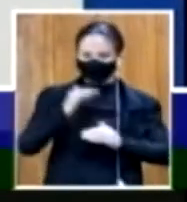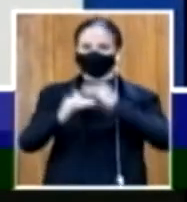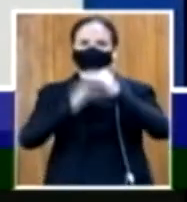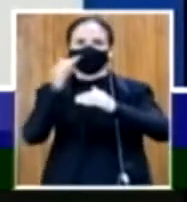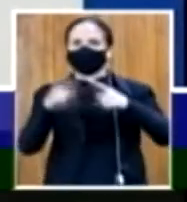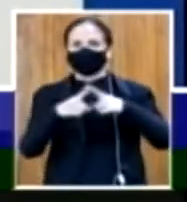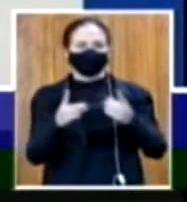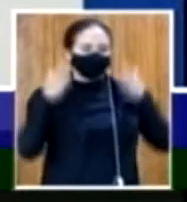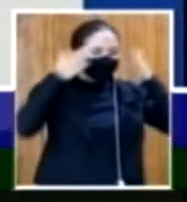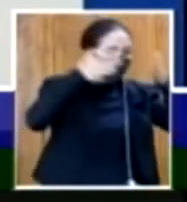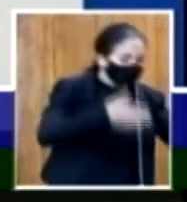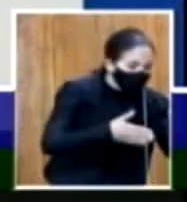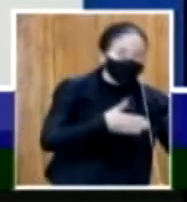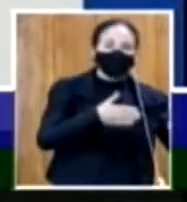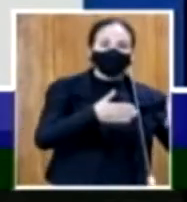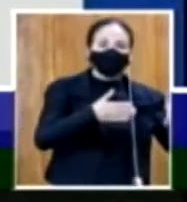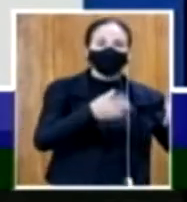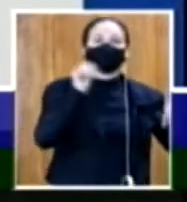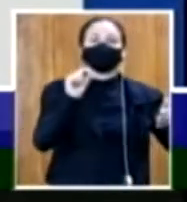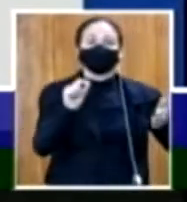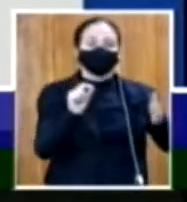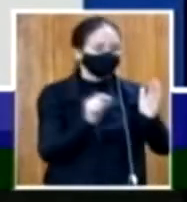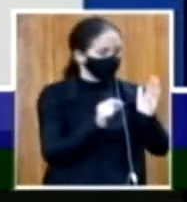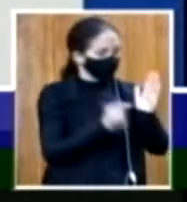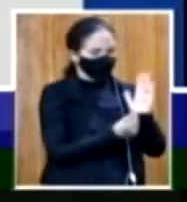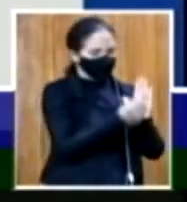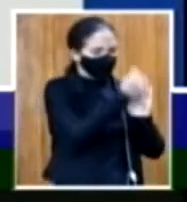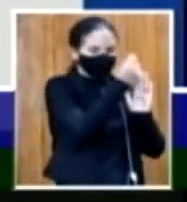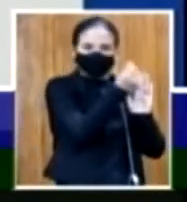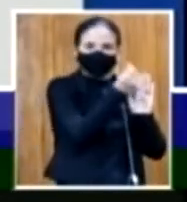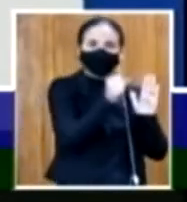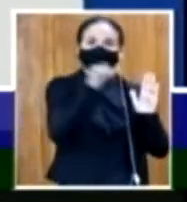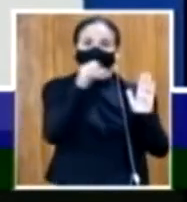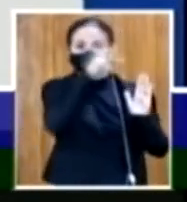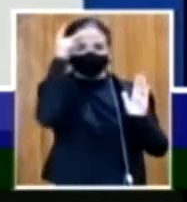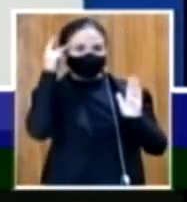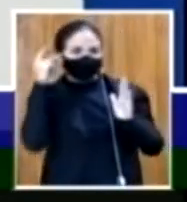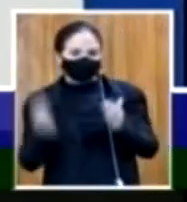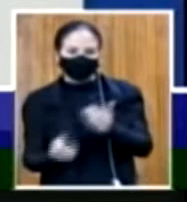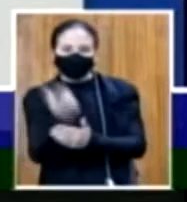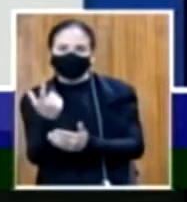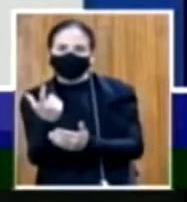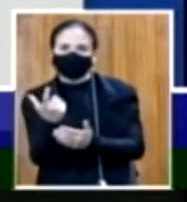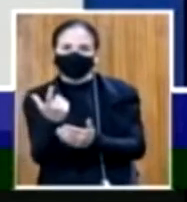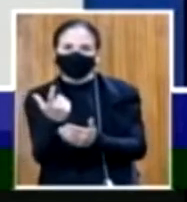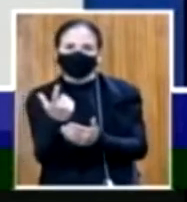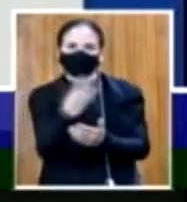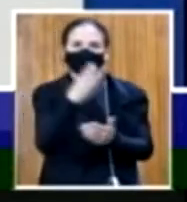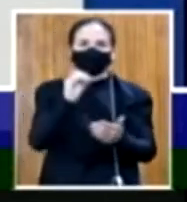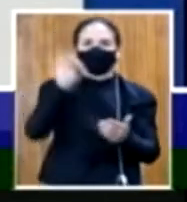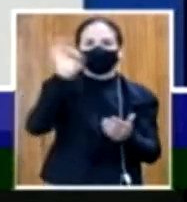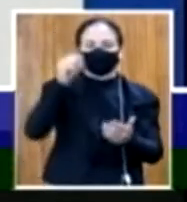carga tributária sobre consumo. E qual o problema disso? Tanto a pessoa de menor poder aquisitivo quanto a